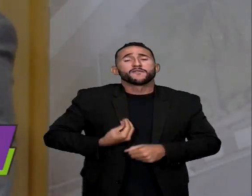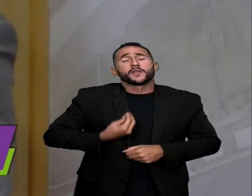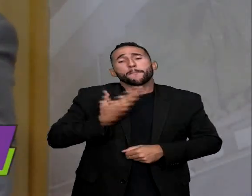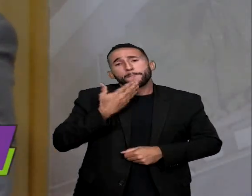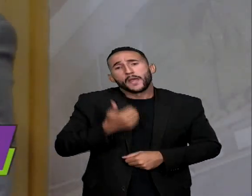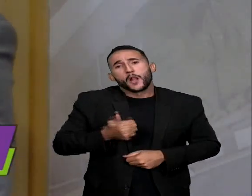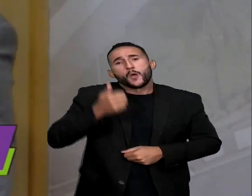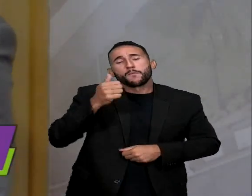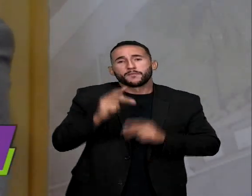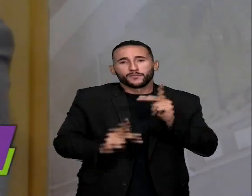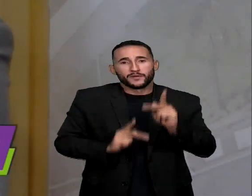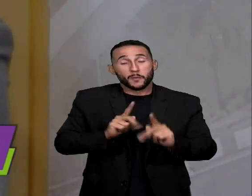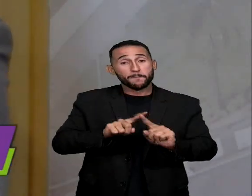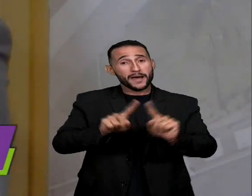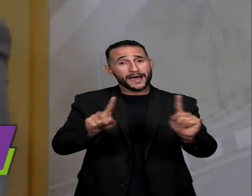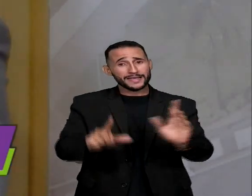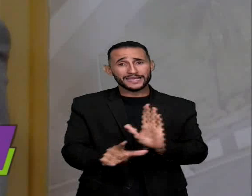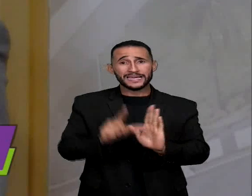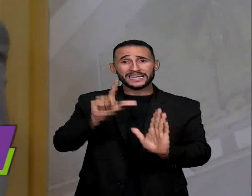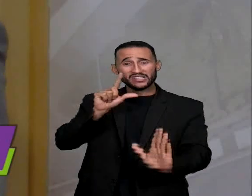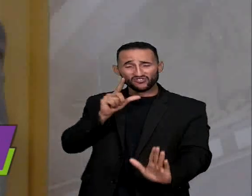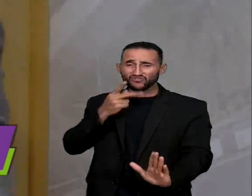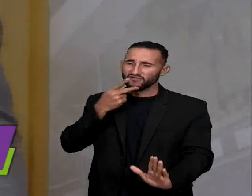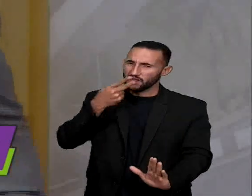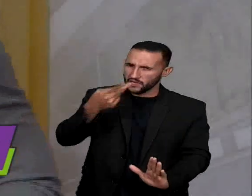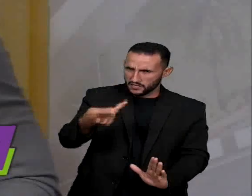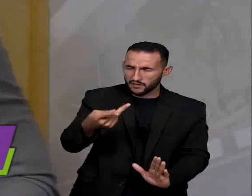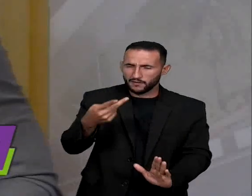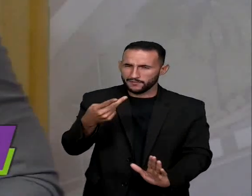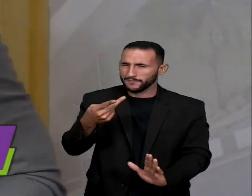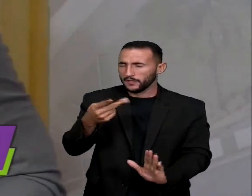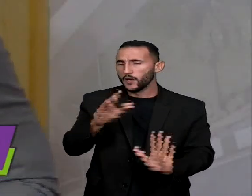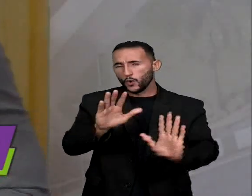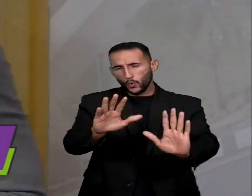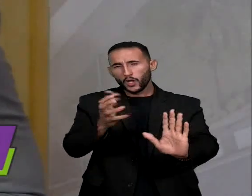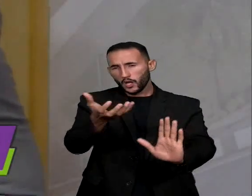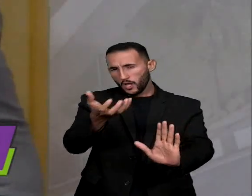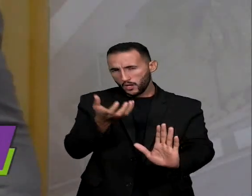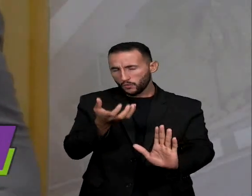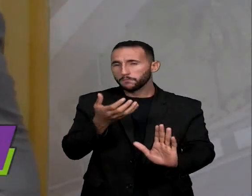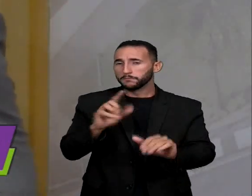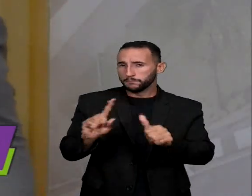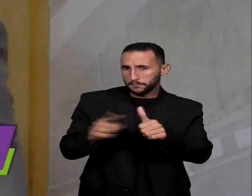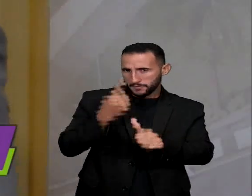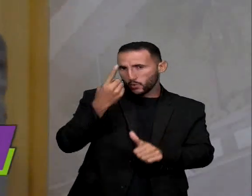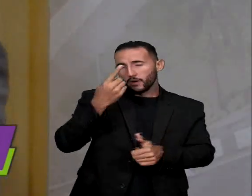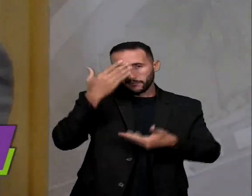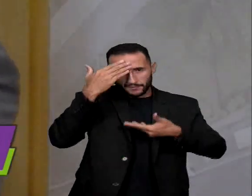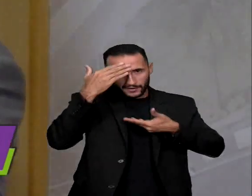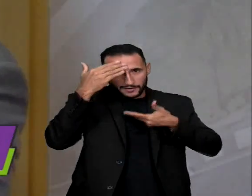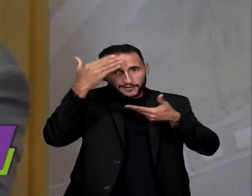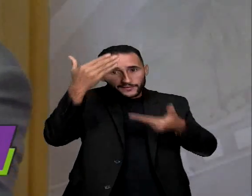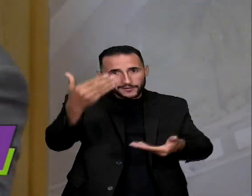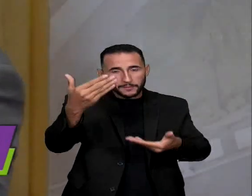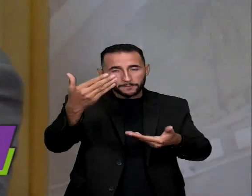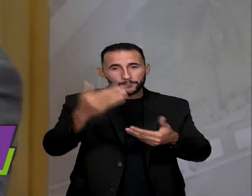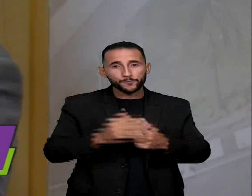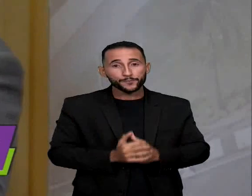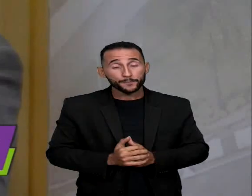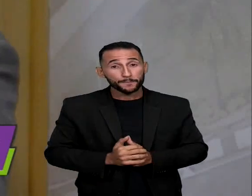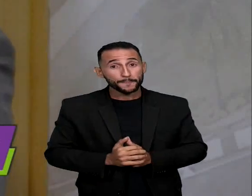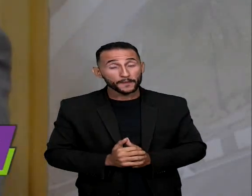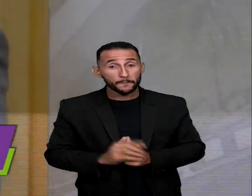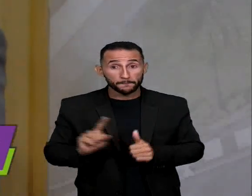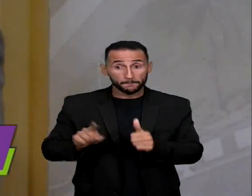mas antes de falar rapidamente aqui eu queria fazer alguns agradecimentos né primeiro